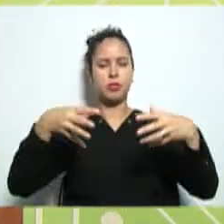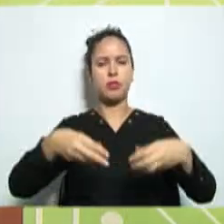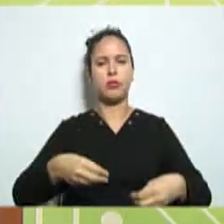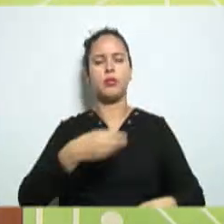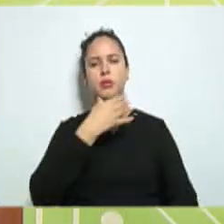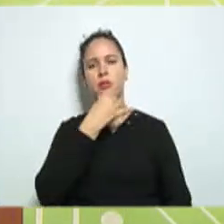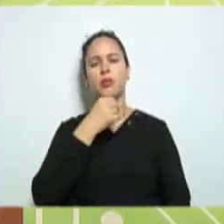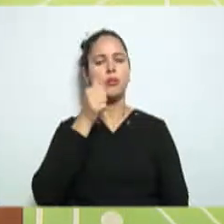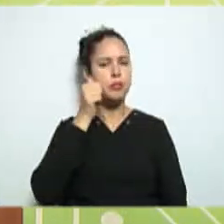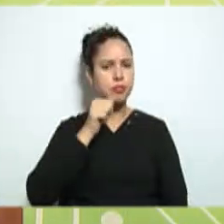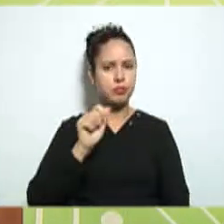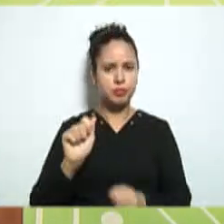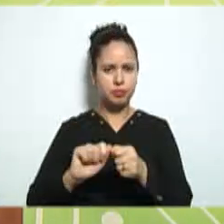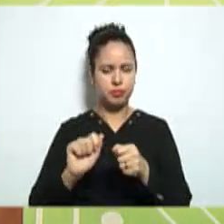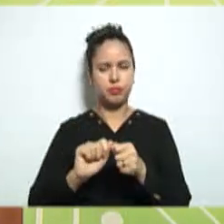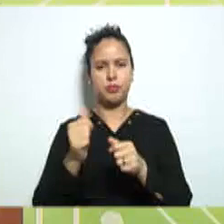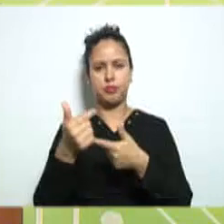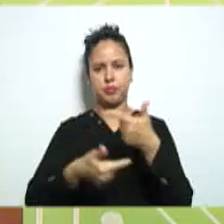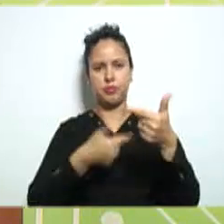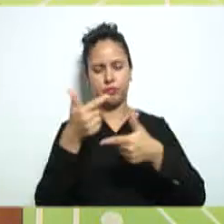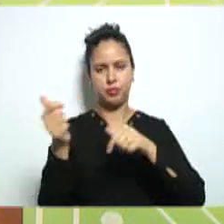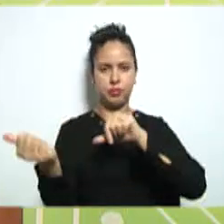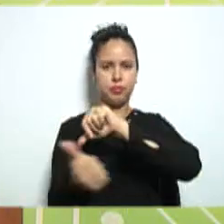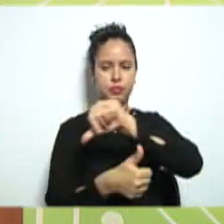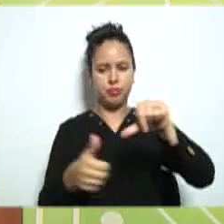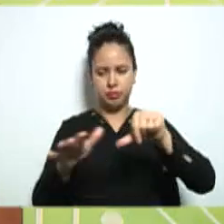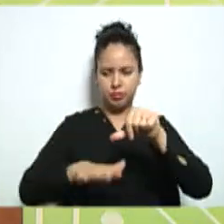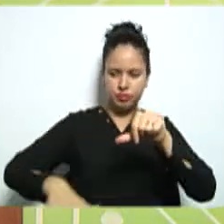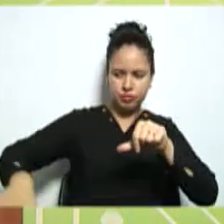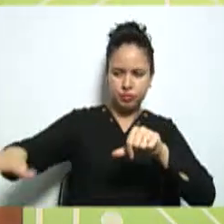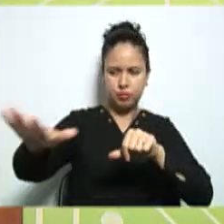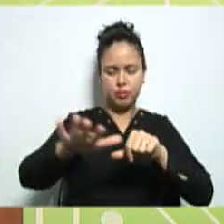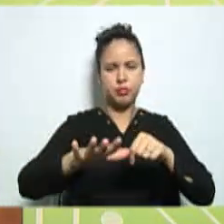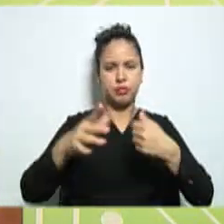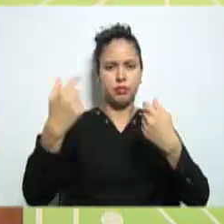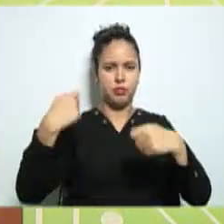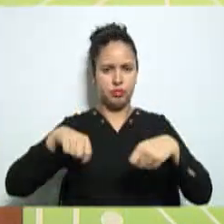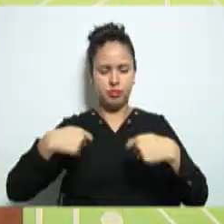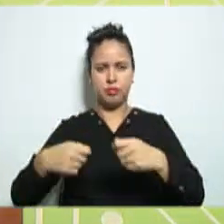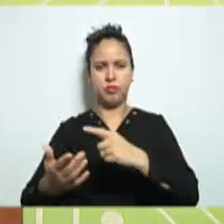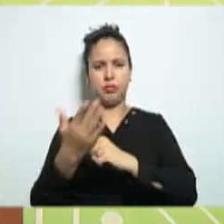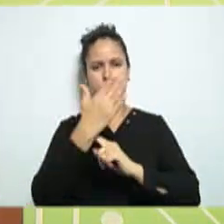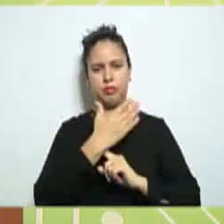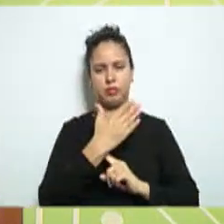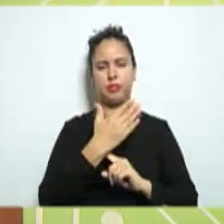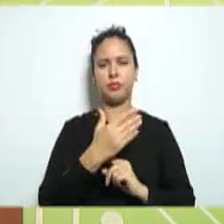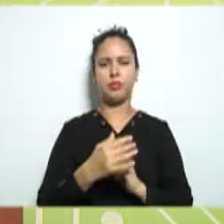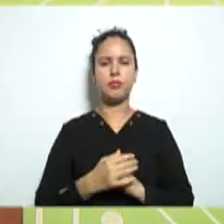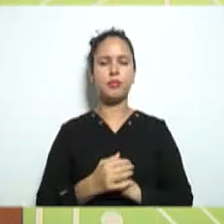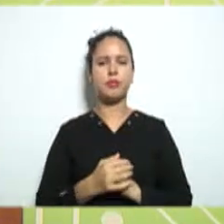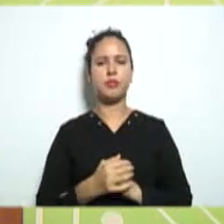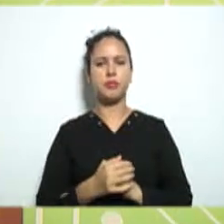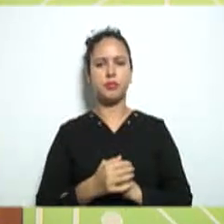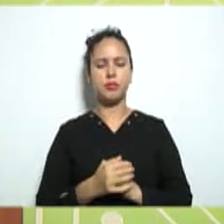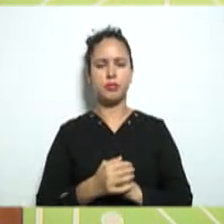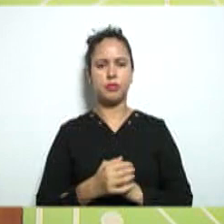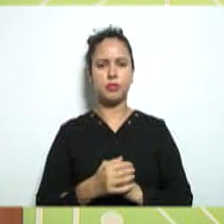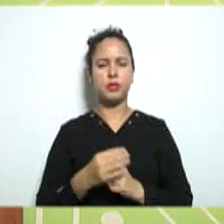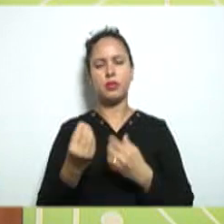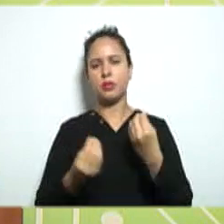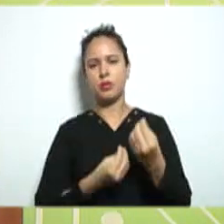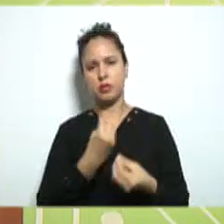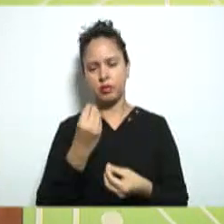realizam trabalho para transformar a realidade ao seu redor, para satisfazer as suas necessidades, essa forma de